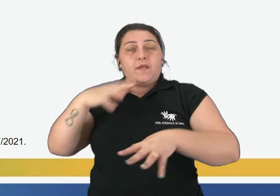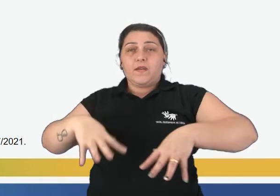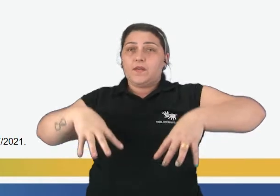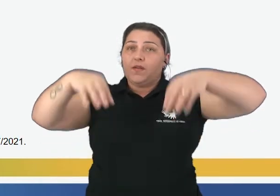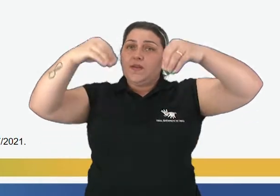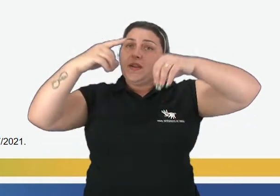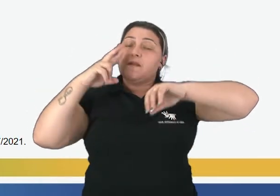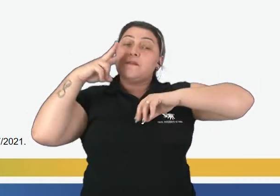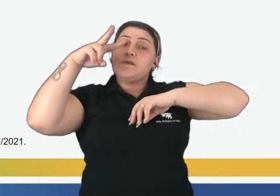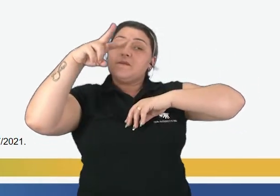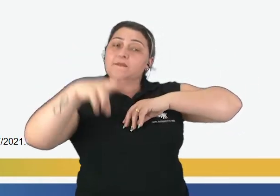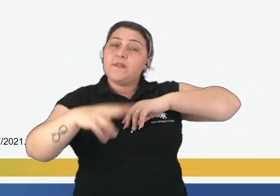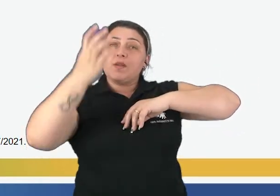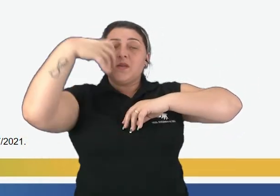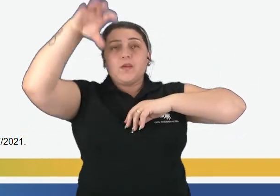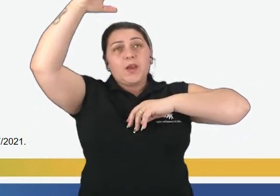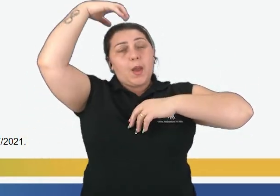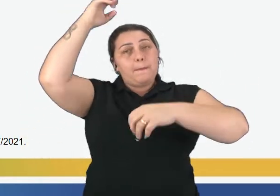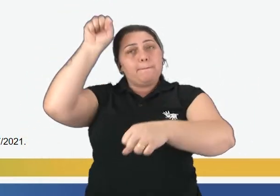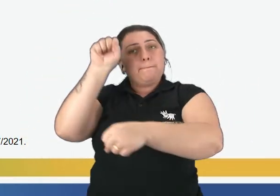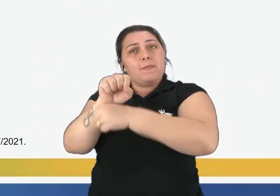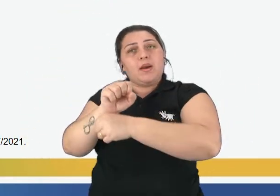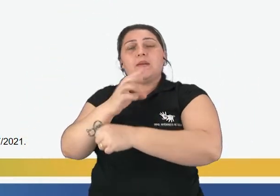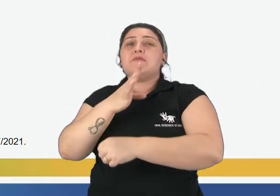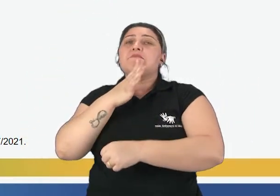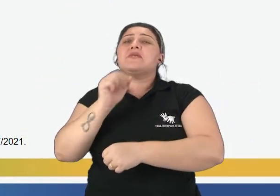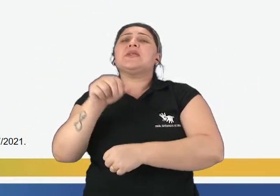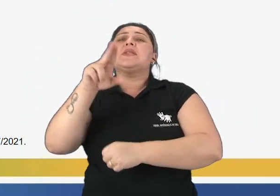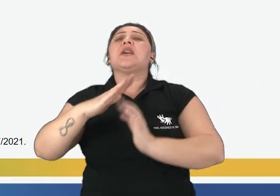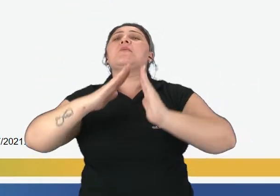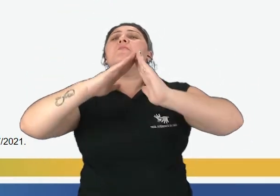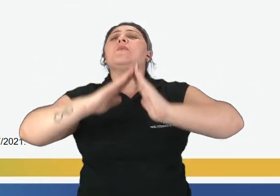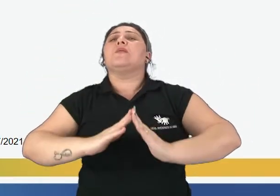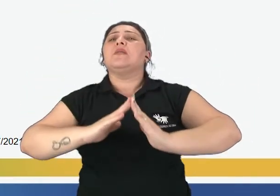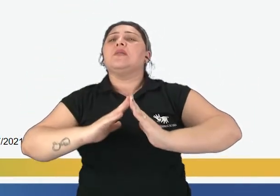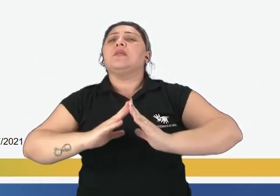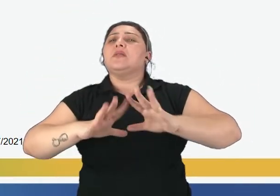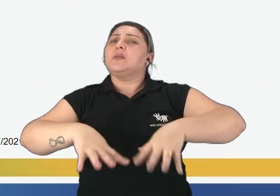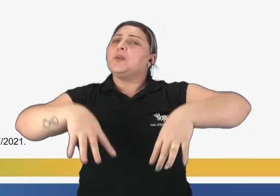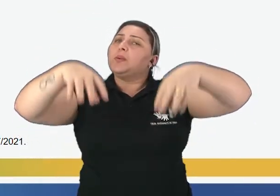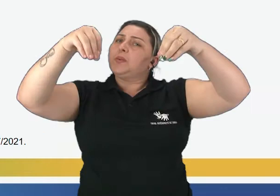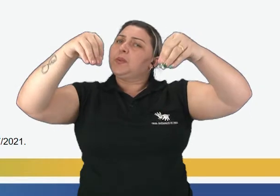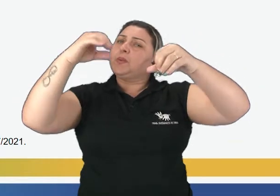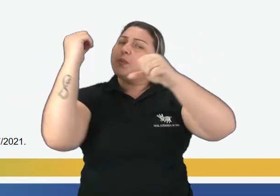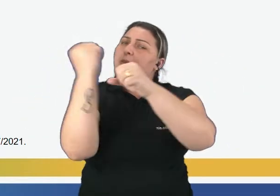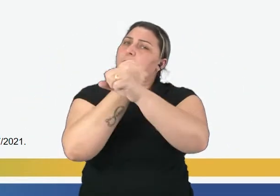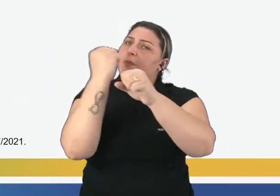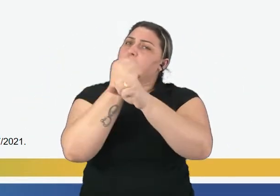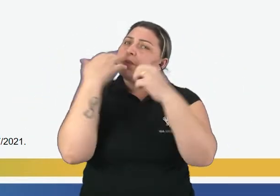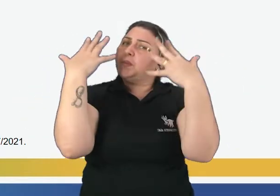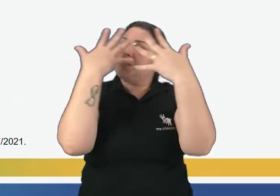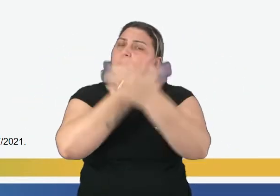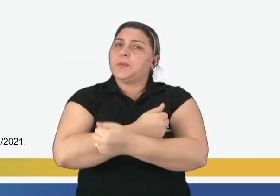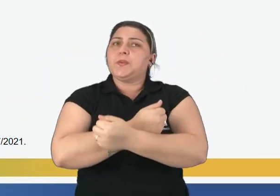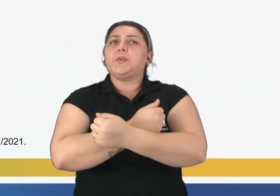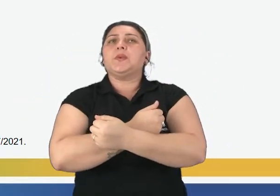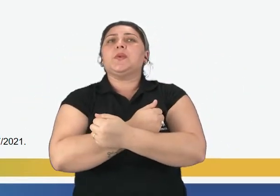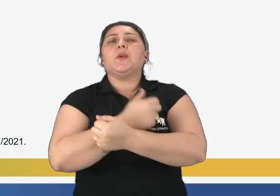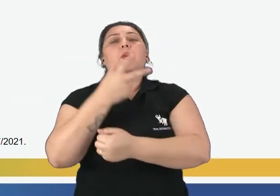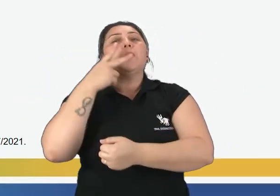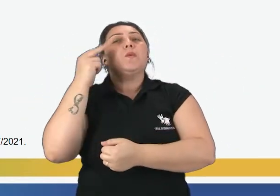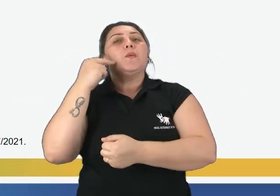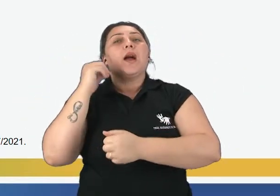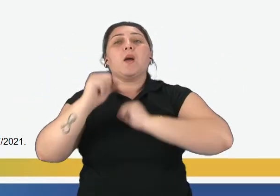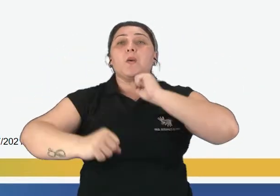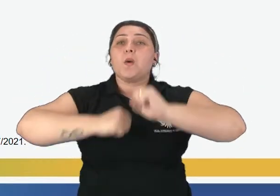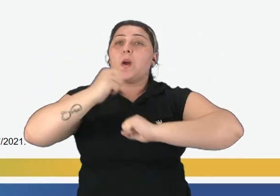Castelo adiante o rei quis parar para conhecer quem morava naquela linda construção o gato